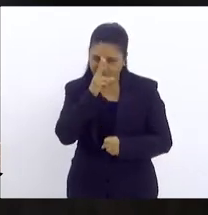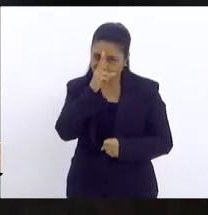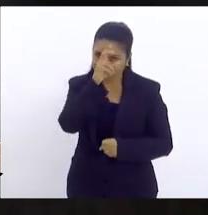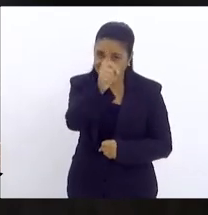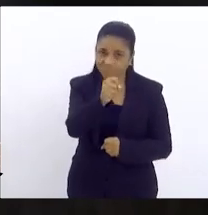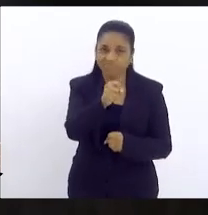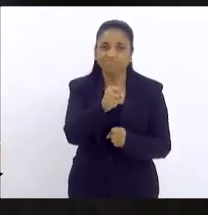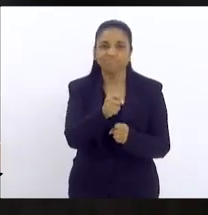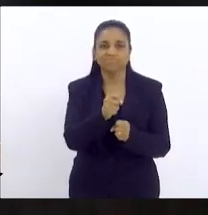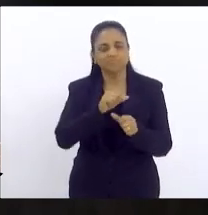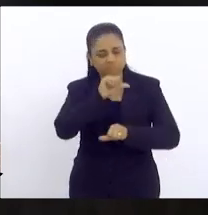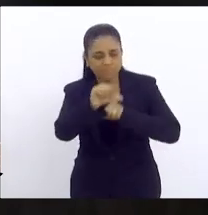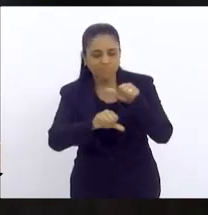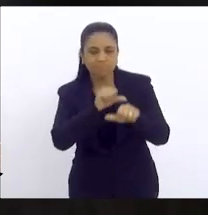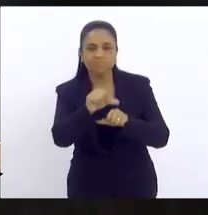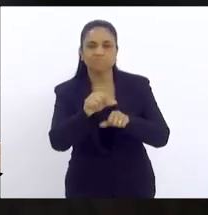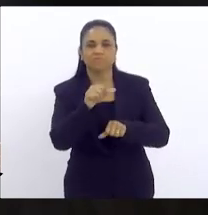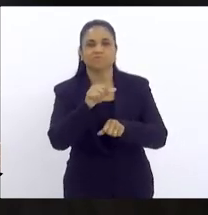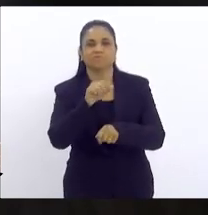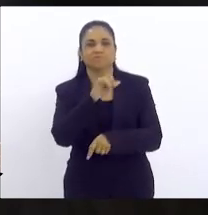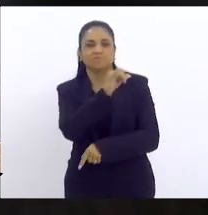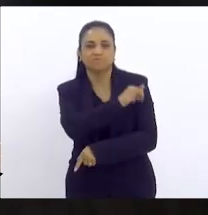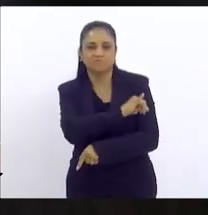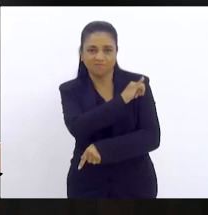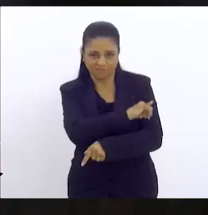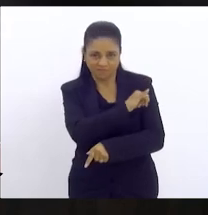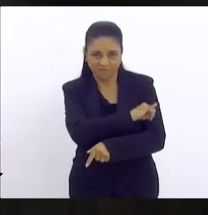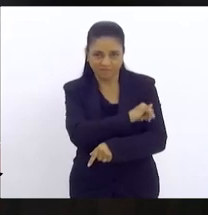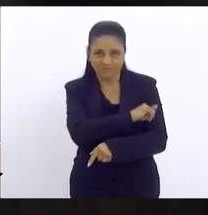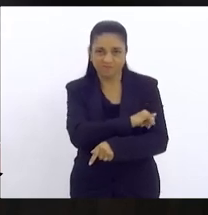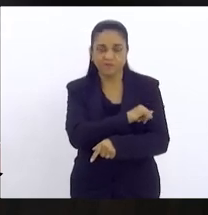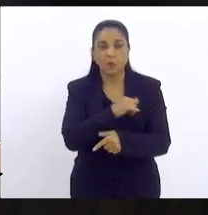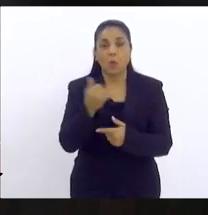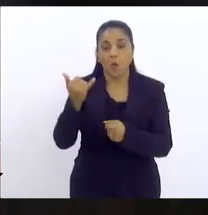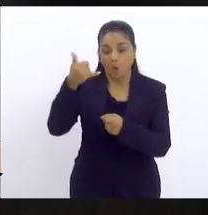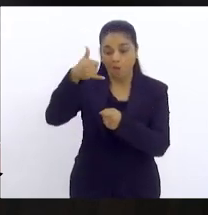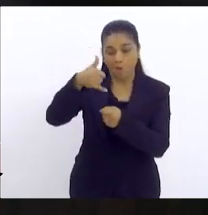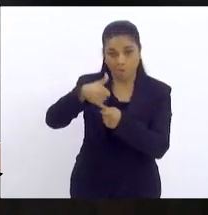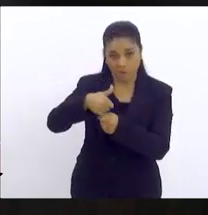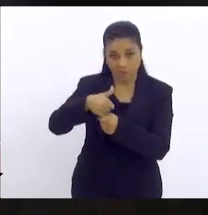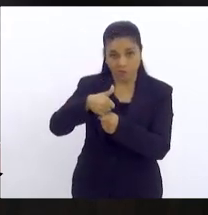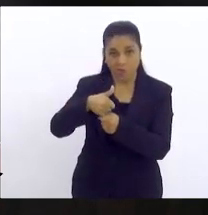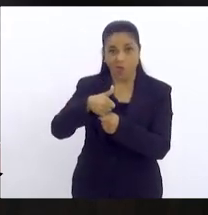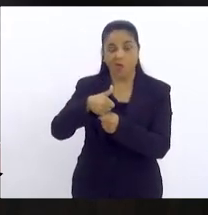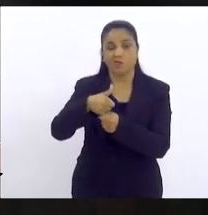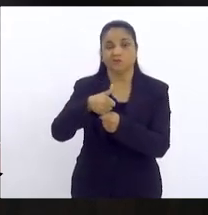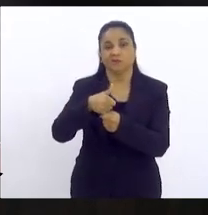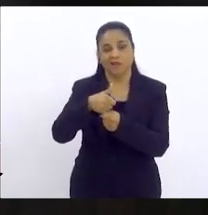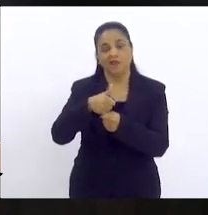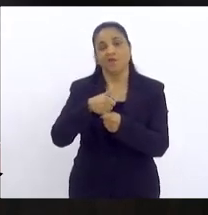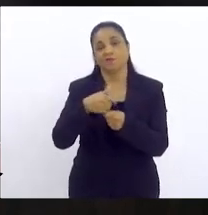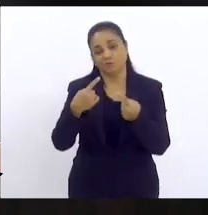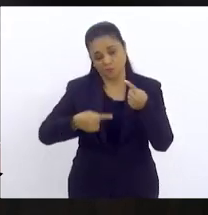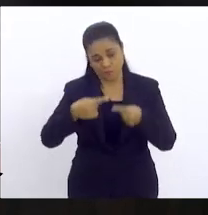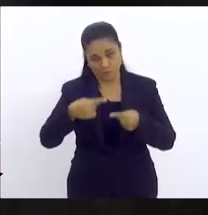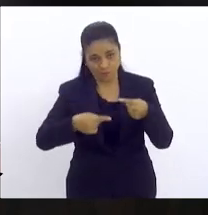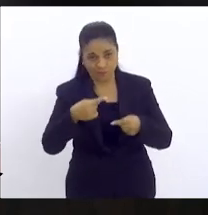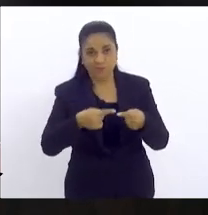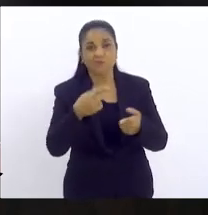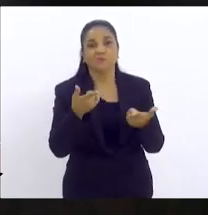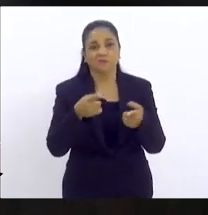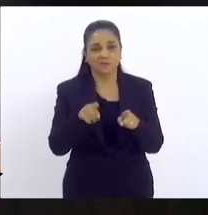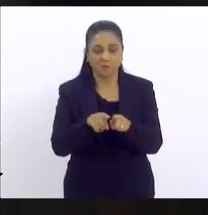a história do nosso Estado do Rio de Janeiro que hoje vive do rancho de petróleo mas é finito petróleo e nós temos aqui um estado maravilhoso que